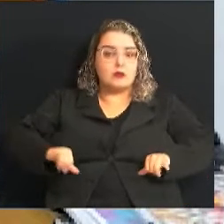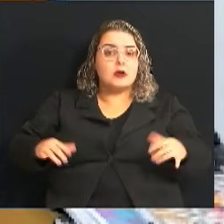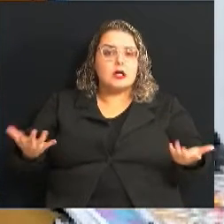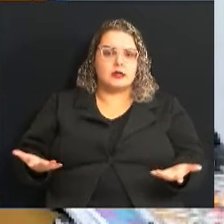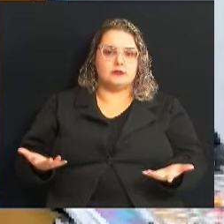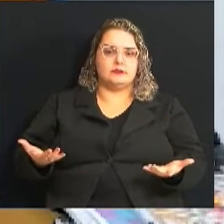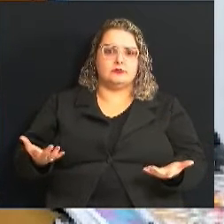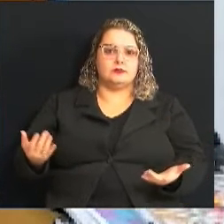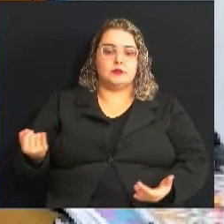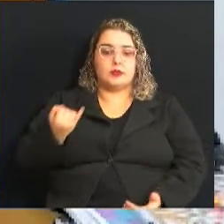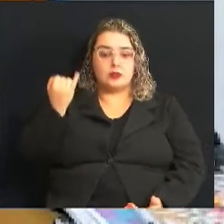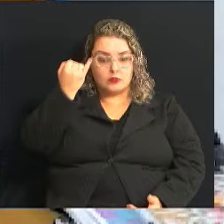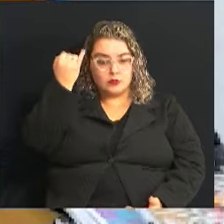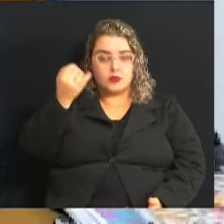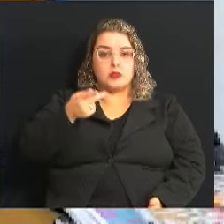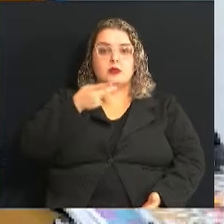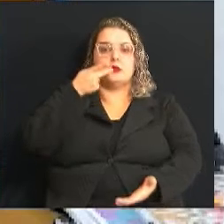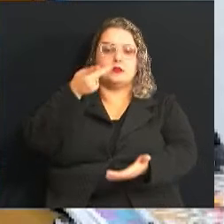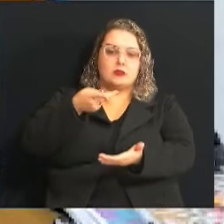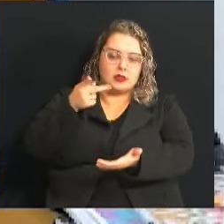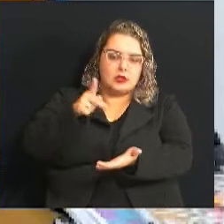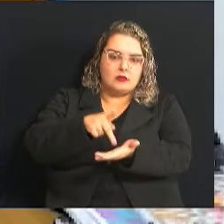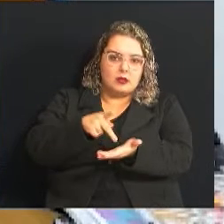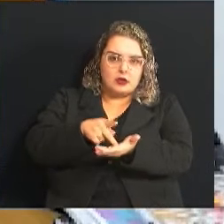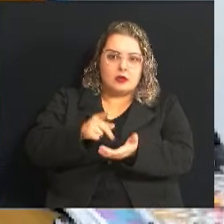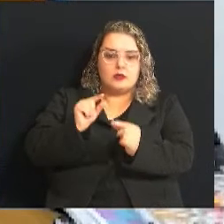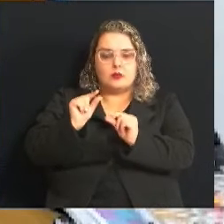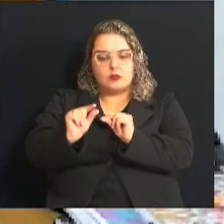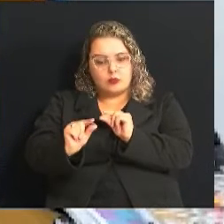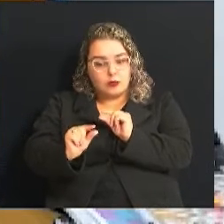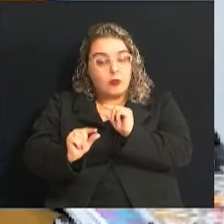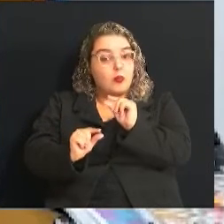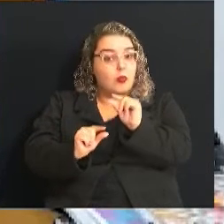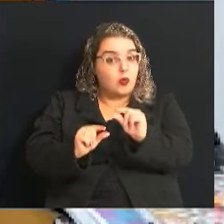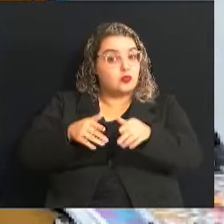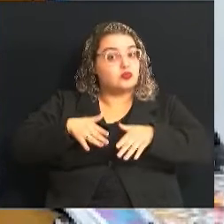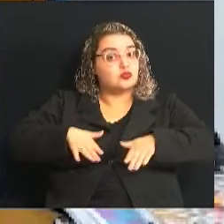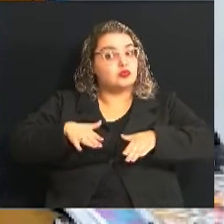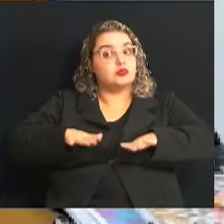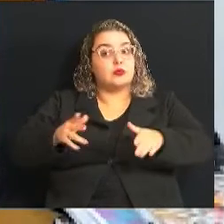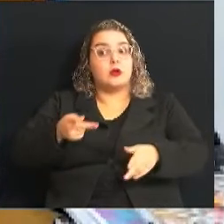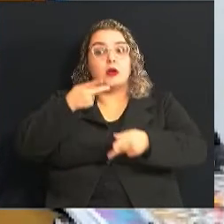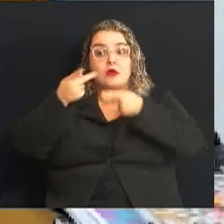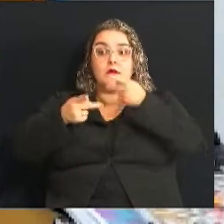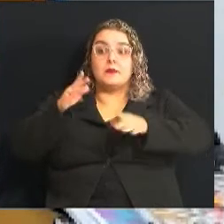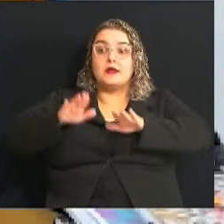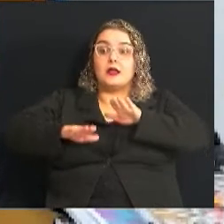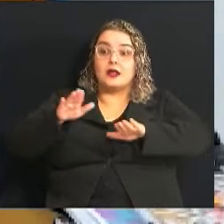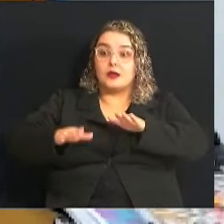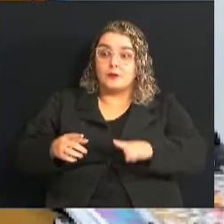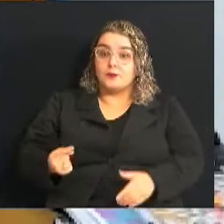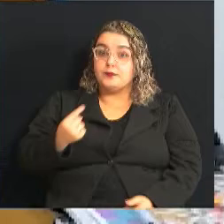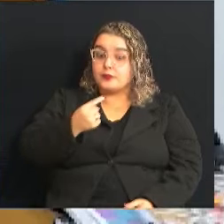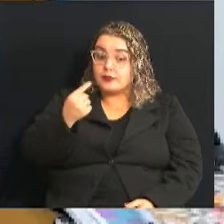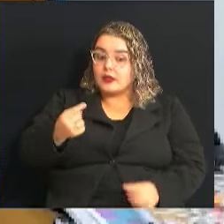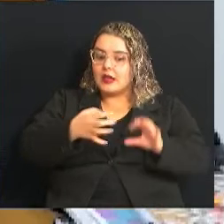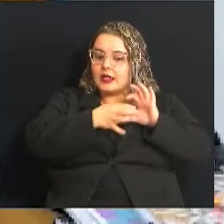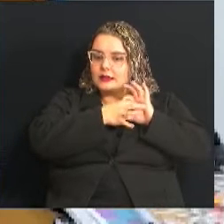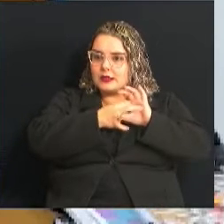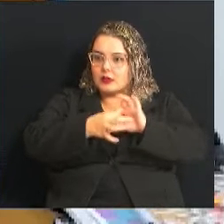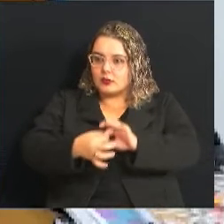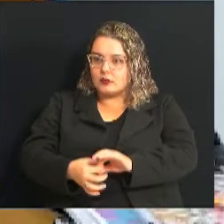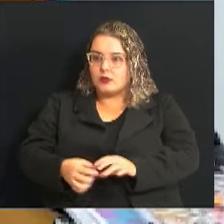a verdade, claro que em pequenas doses. Quando eu digo a verdade, tudo depende de cada contexto, porque se é